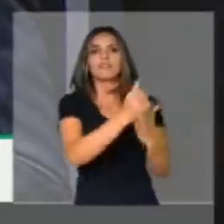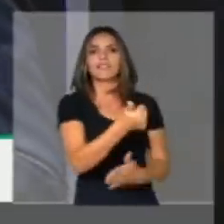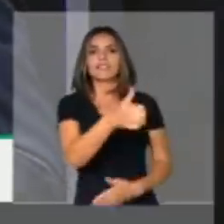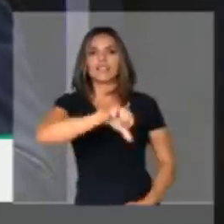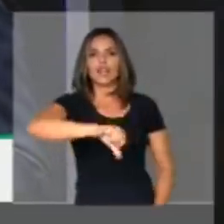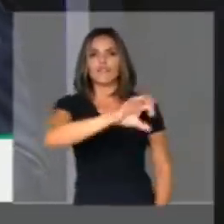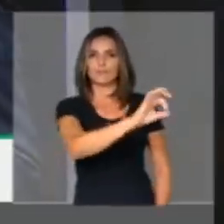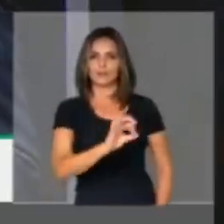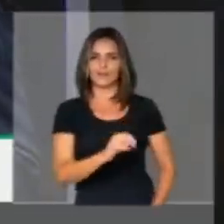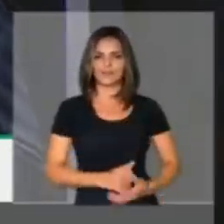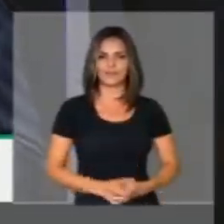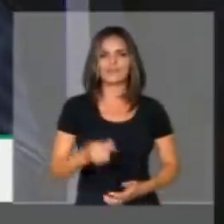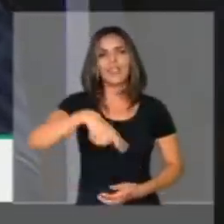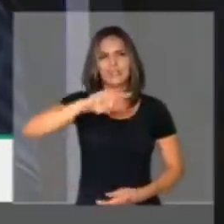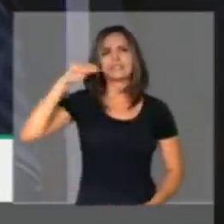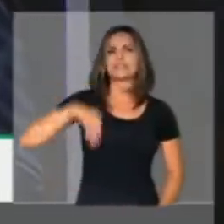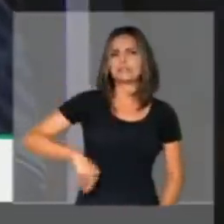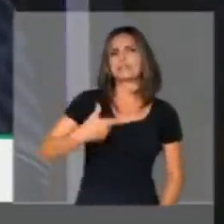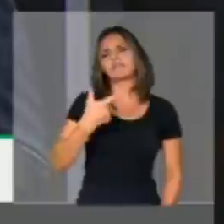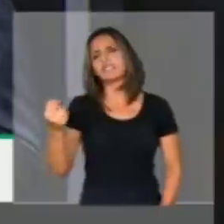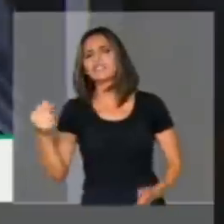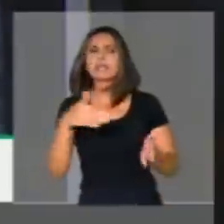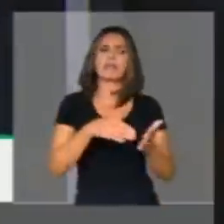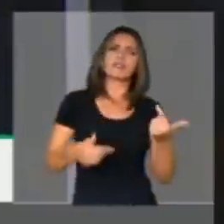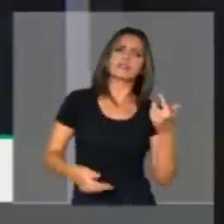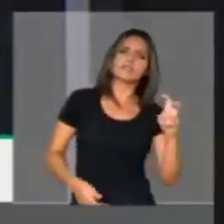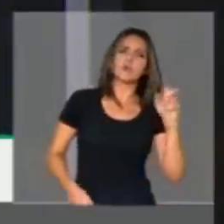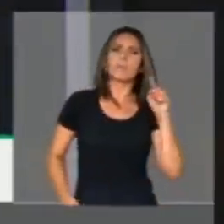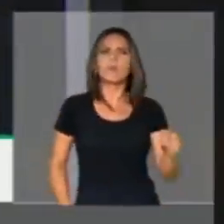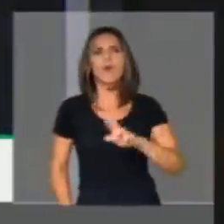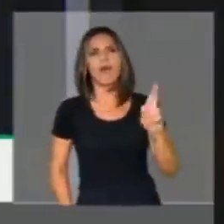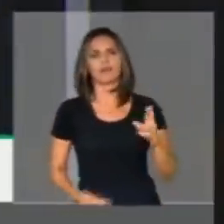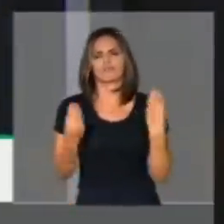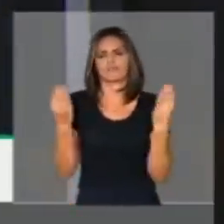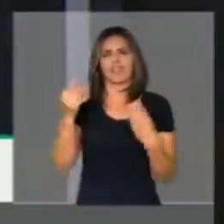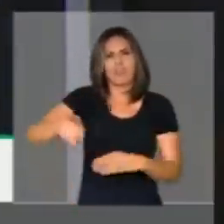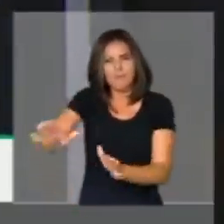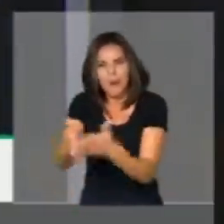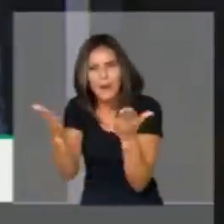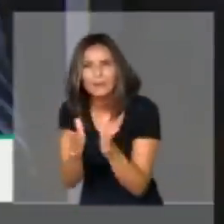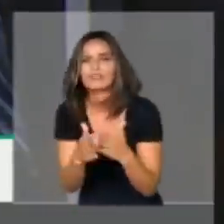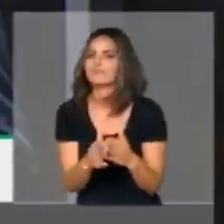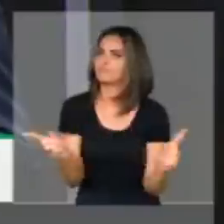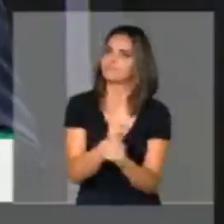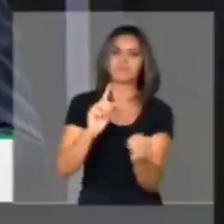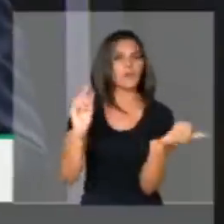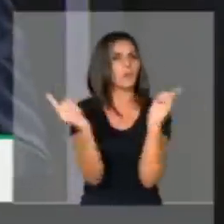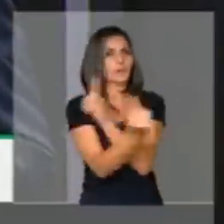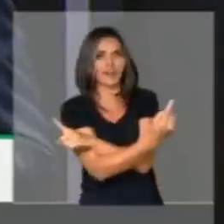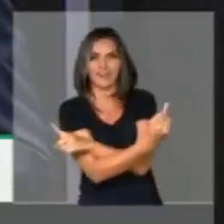exposição, pelo menos 20 a 25 mil reais. Não me parece fazer parte da camada mais vulnerável da população. Pelo